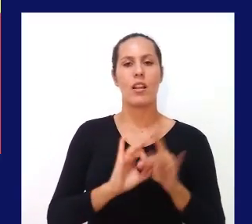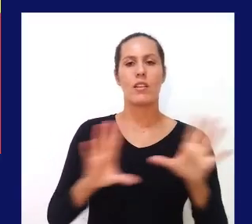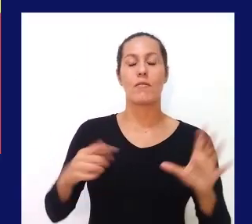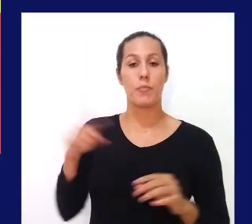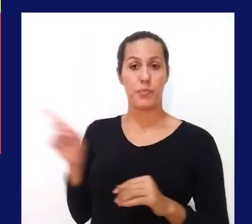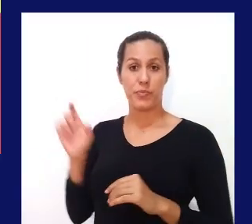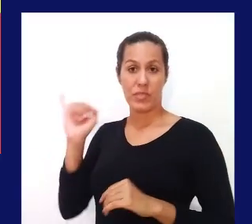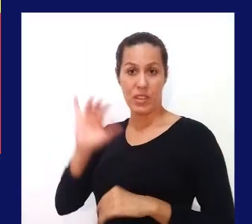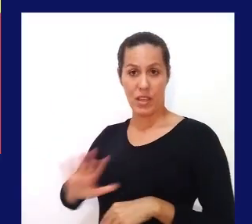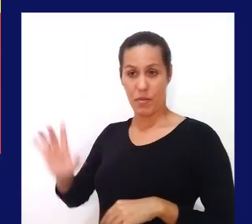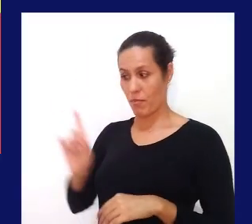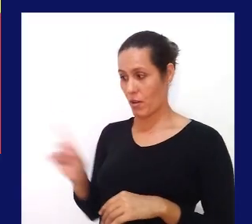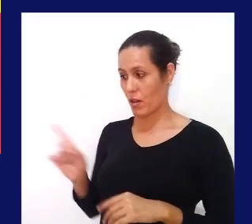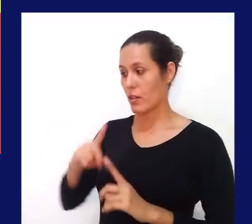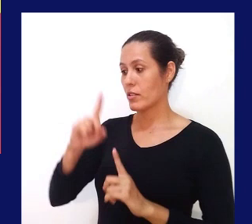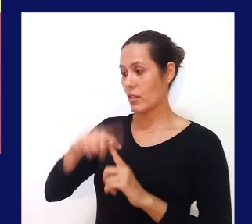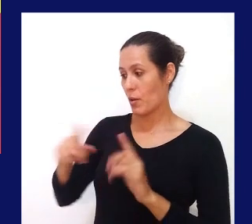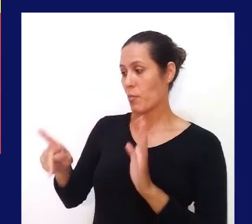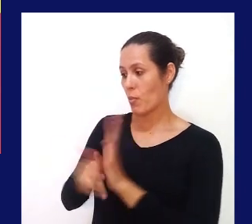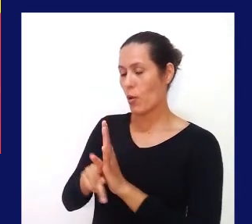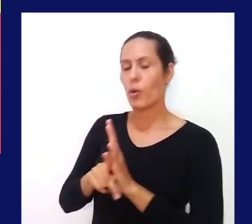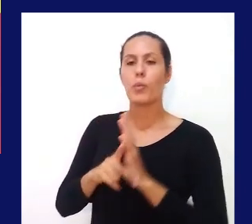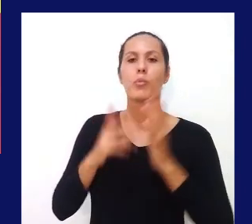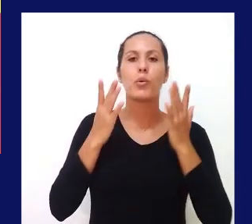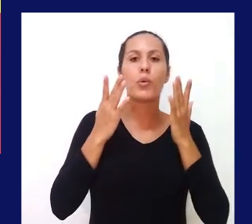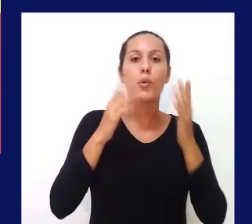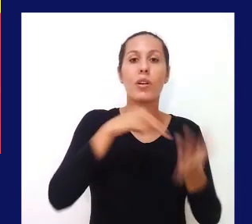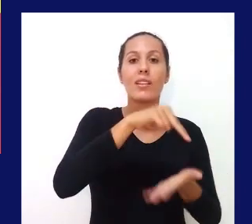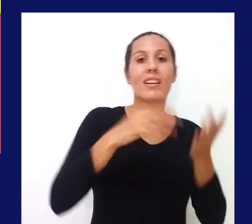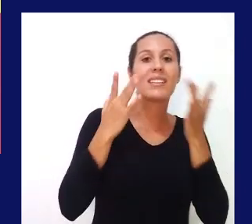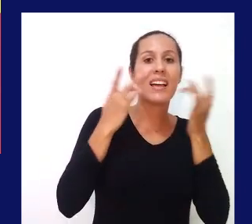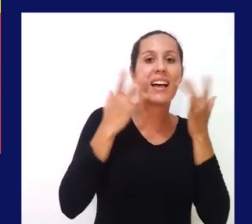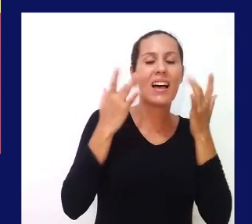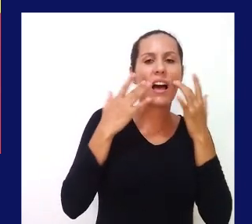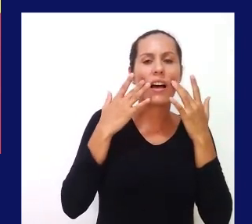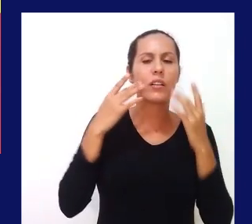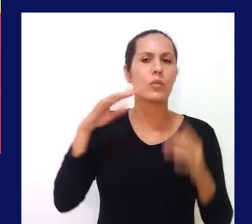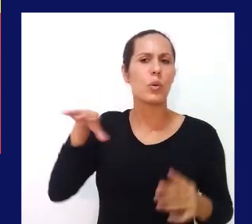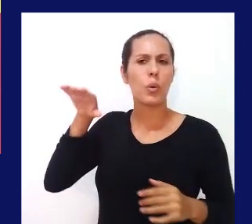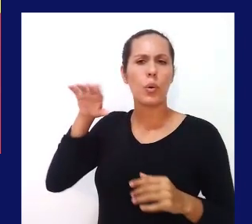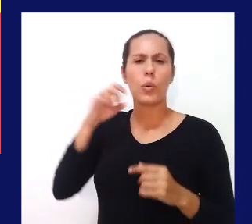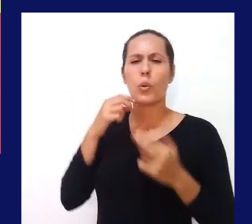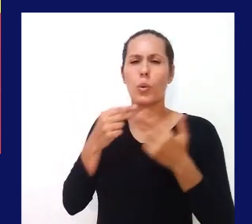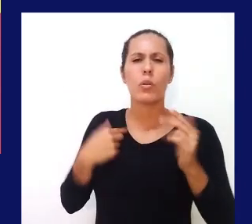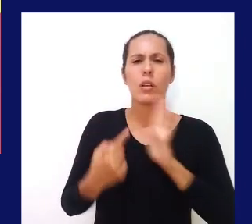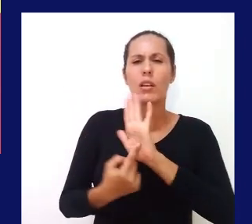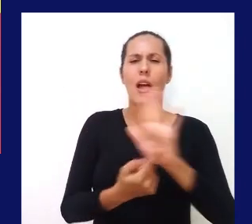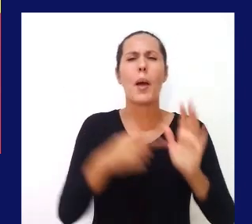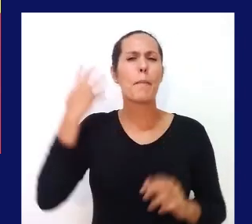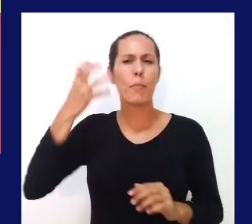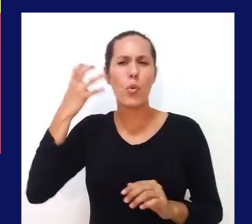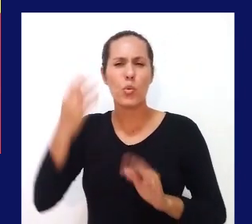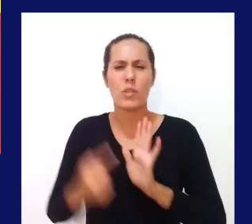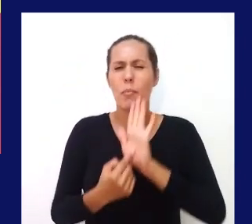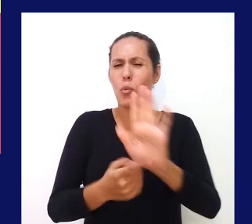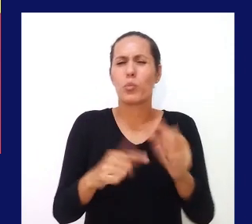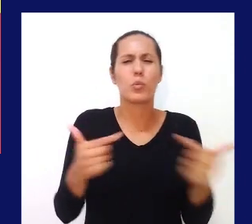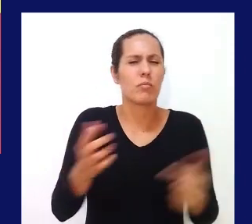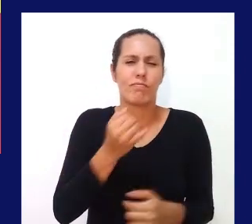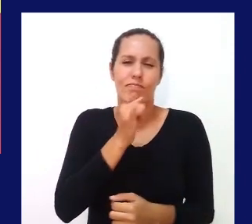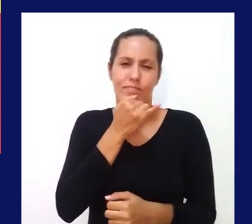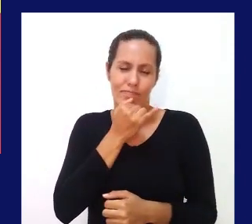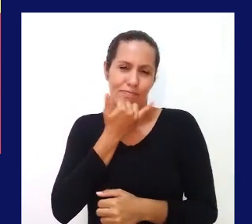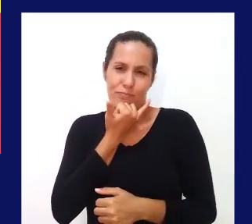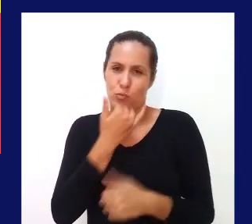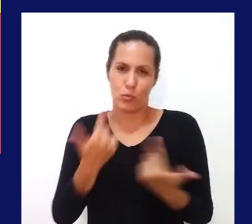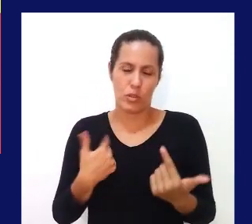para vocês é um exemplo típico de dança teatral, onde não há falas. Infelizmente não tem como a gente estar trazendo música nesse